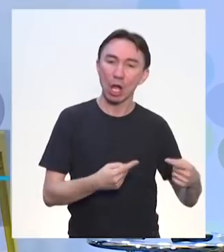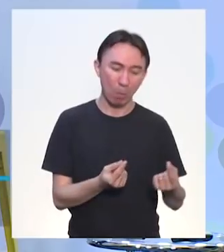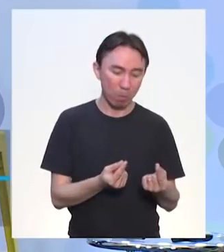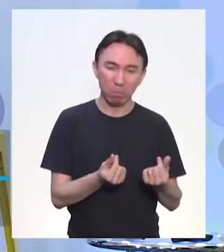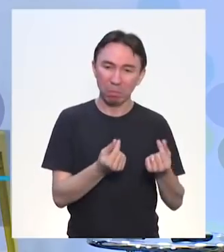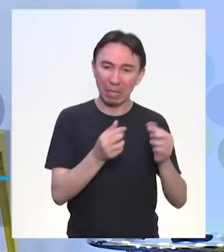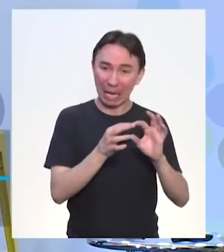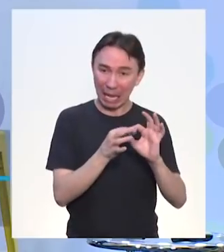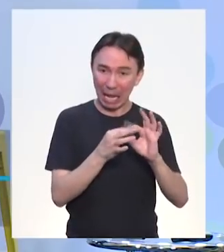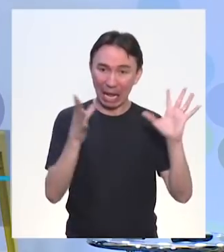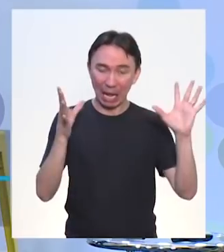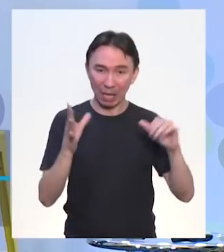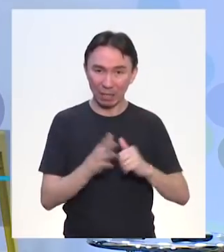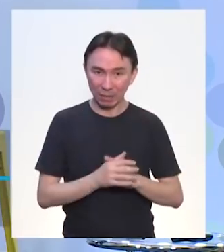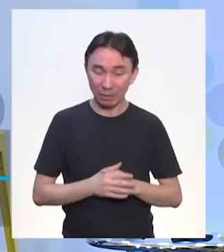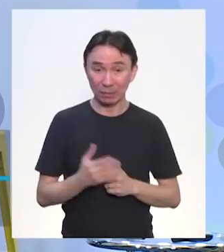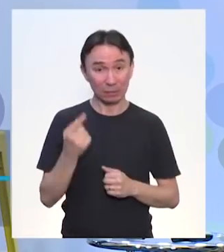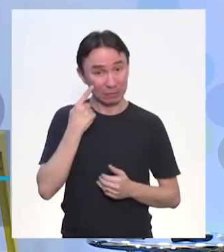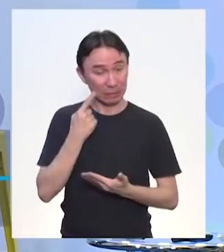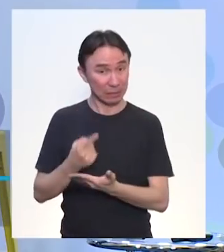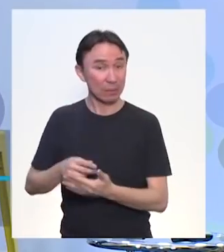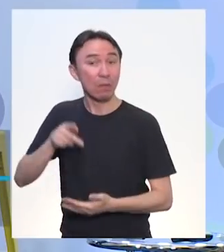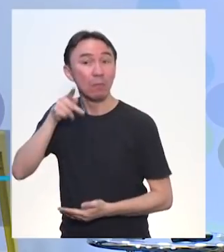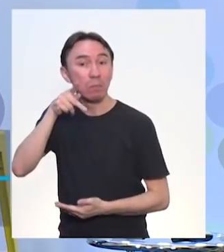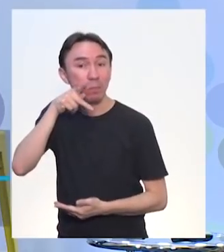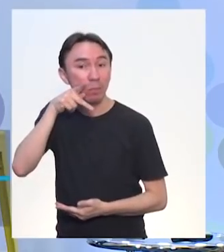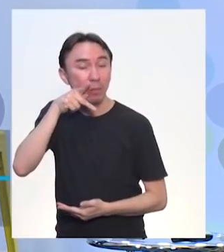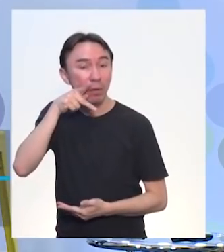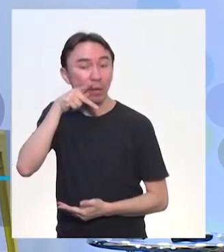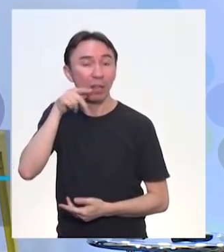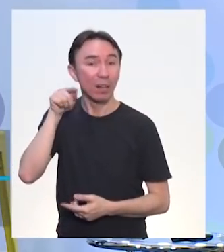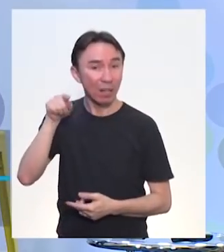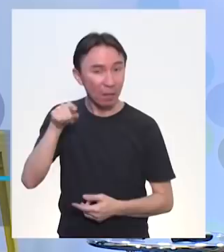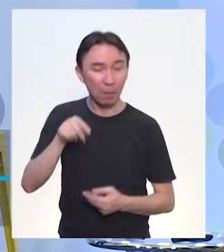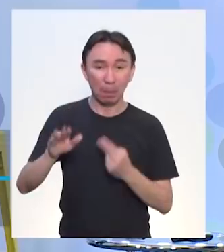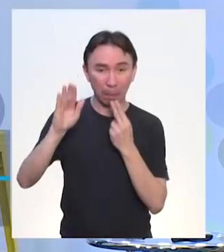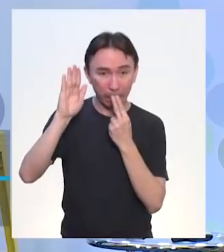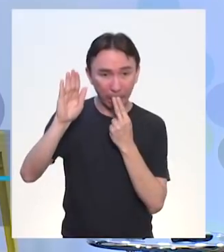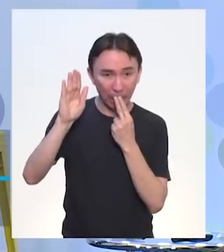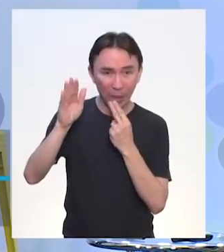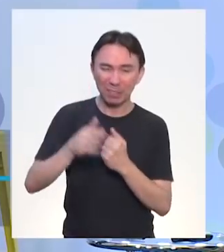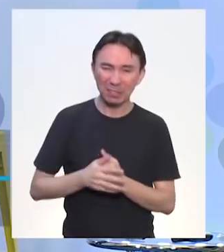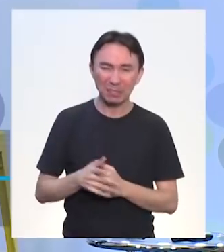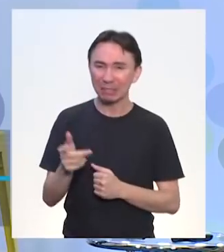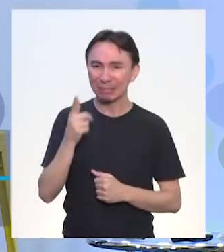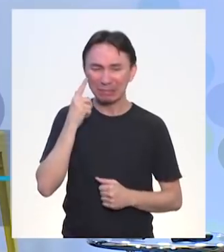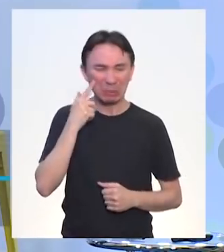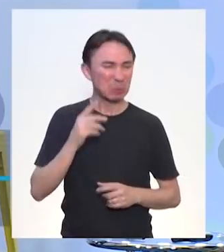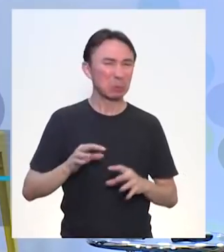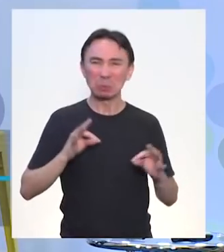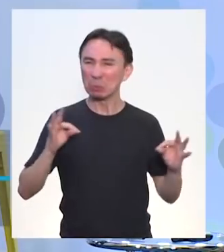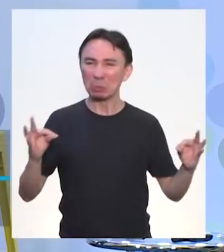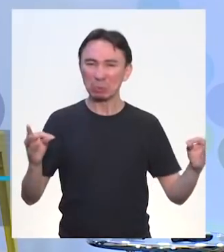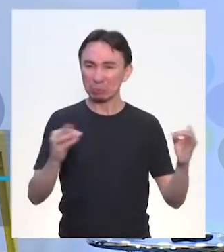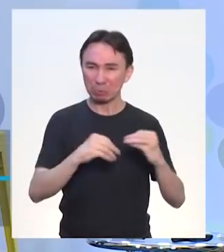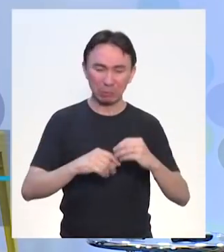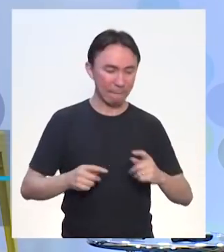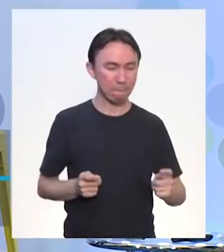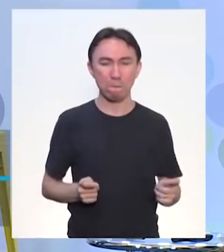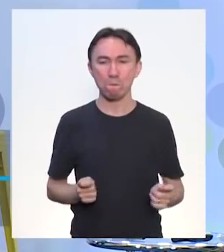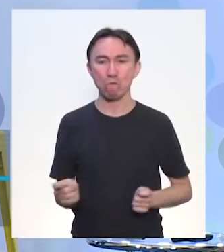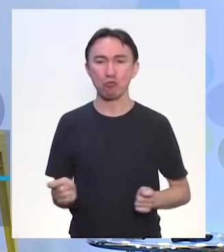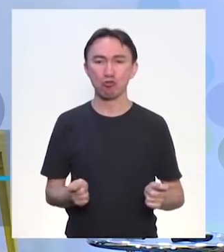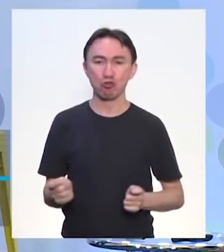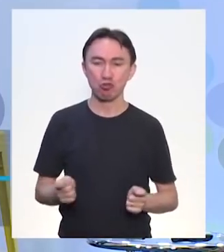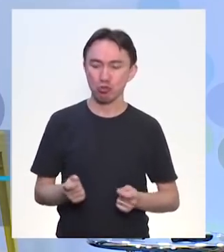o Reich, o Estado nazista, se colocava como controlador de toda a produção econômica,